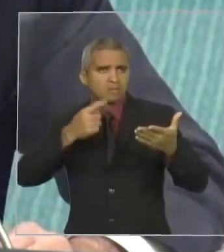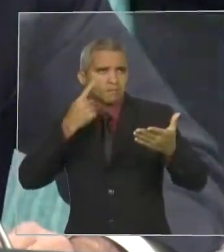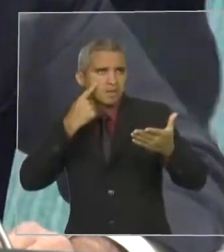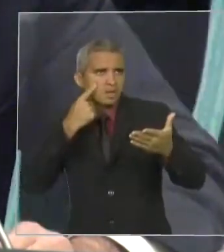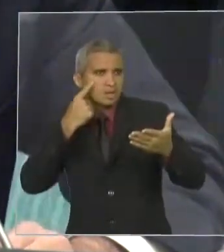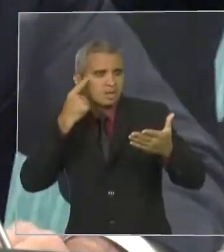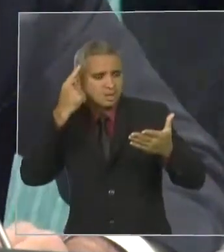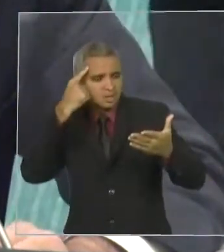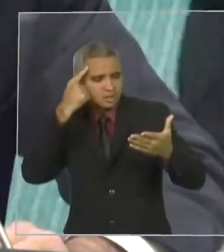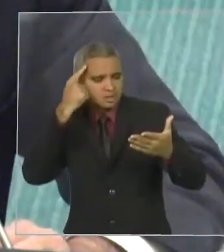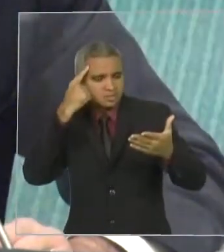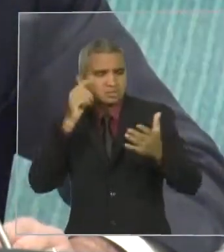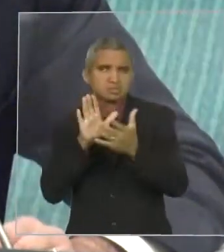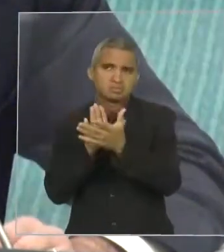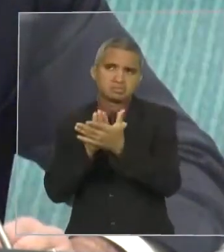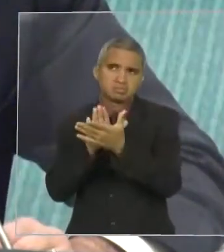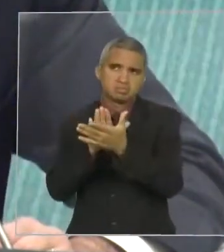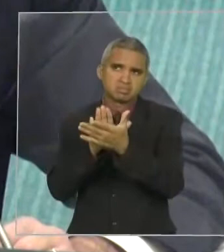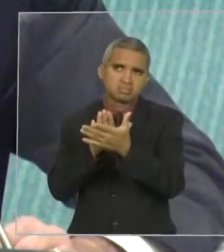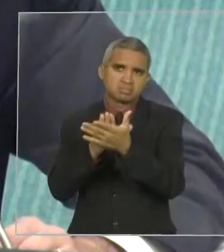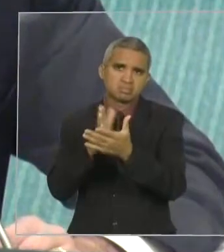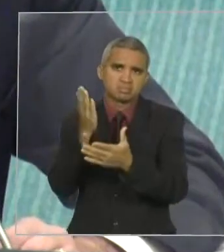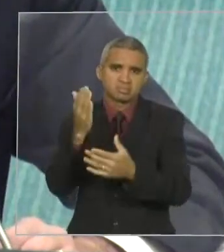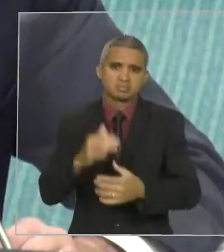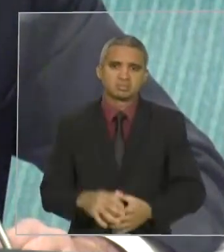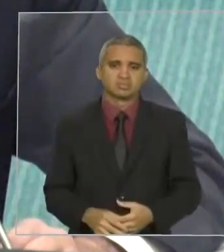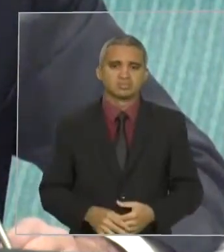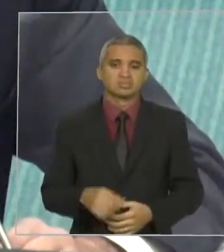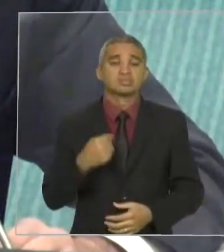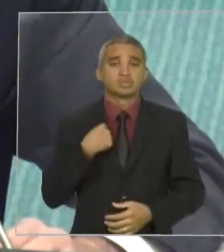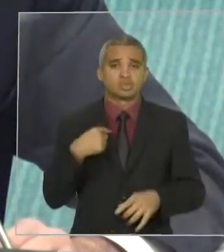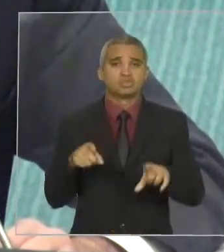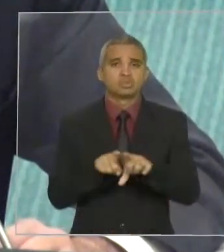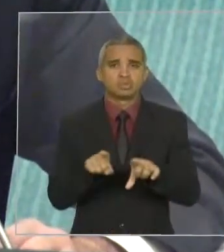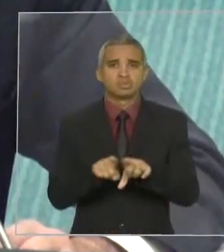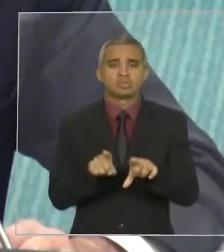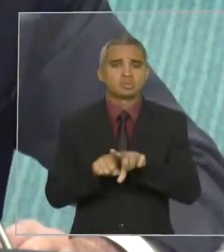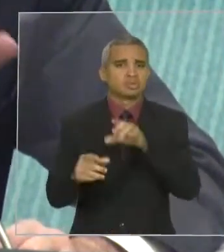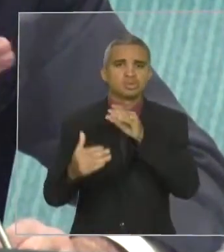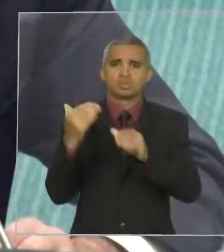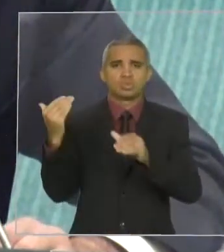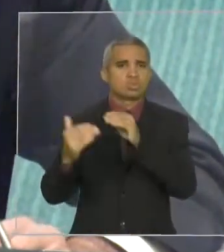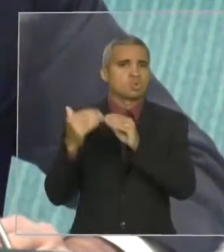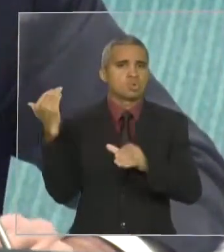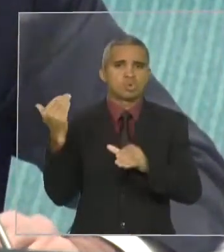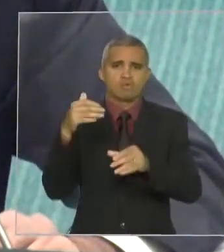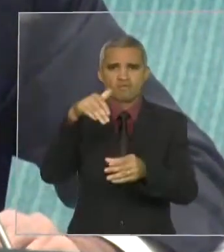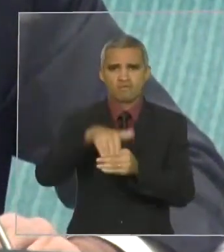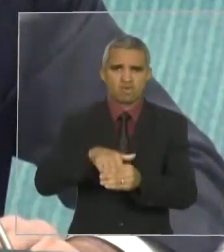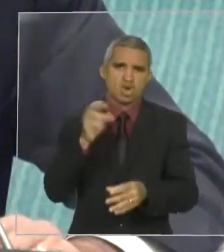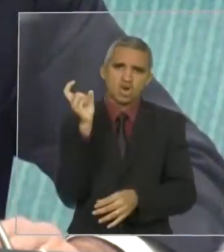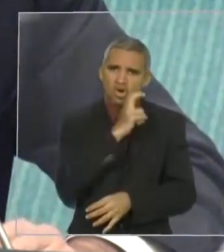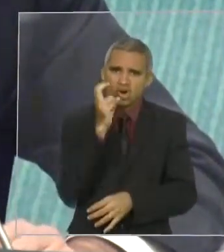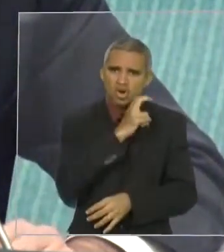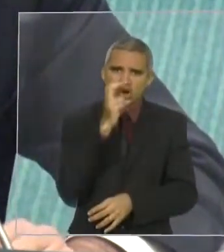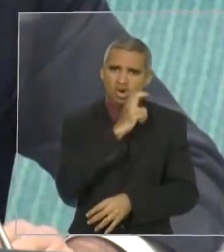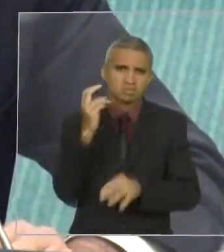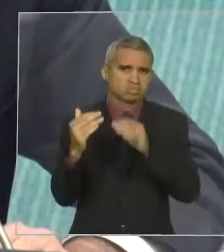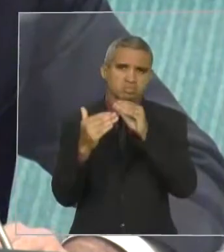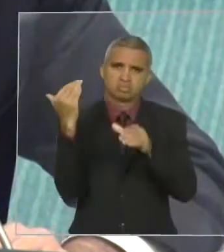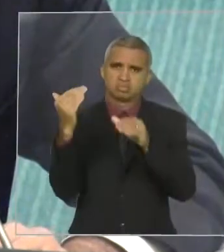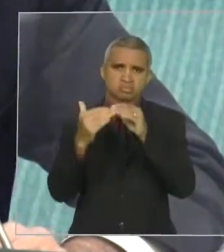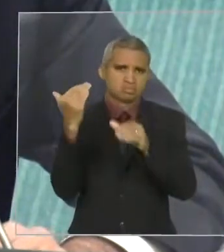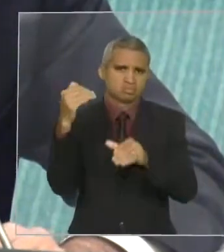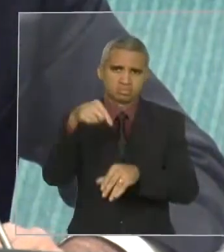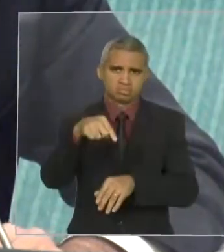Maranhão. Parabéns, Vossa Excelência, e eu também acho desnecessária essa questão, dessa questão de urgência aqui